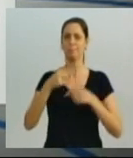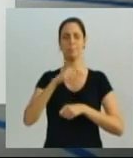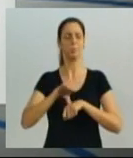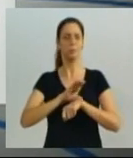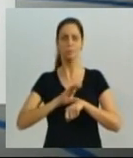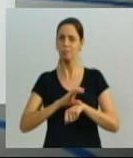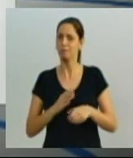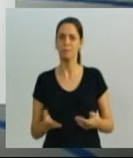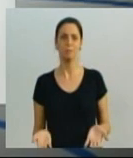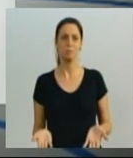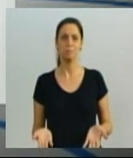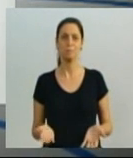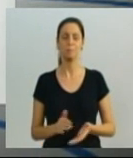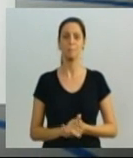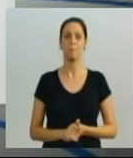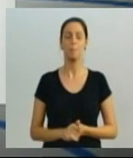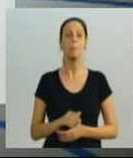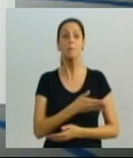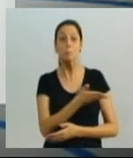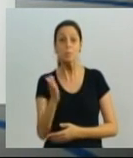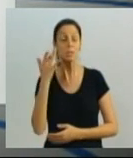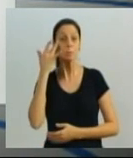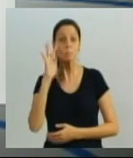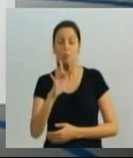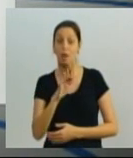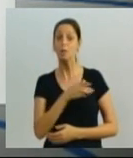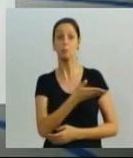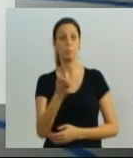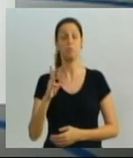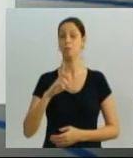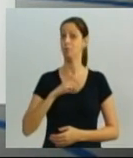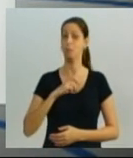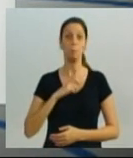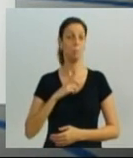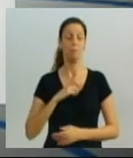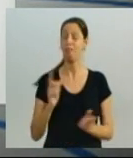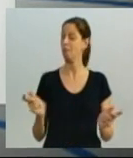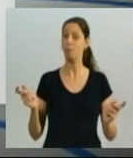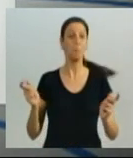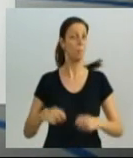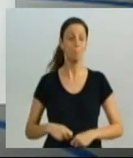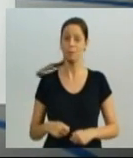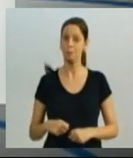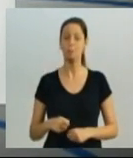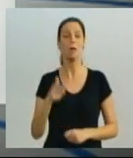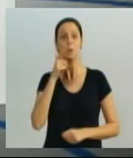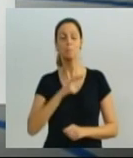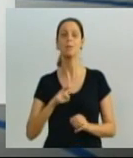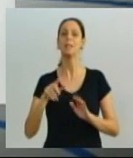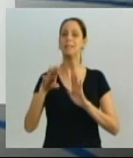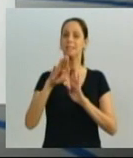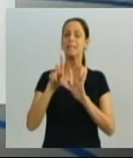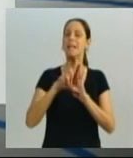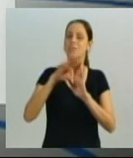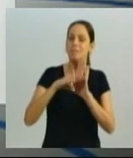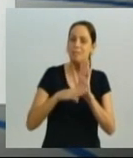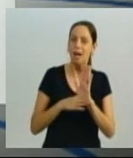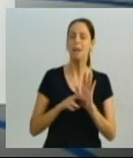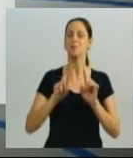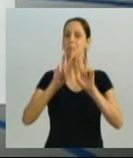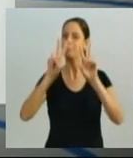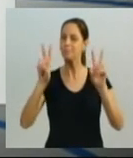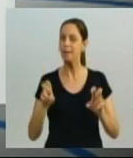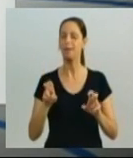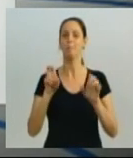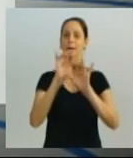inconstitucionais? Vocês não sabem que vocês não têm competência para legislar sobre esta matéria, que a matéria